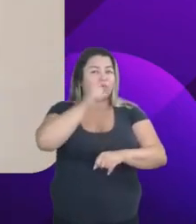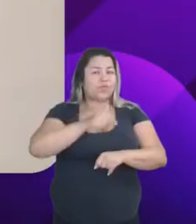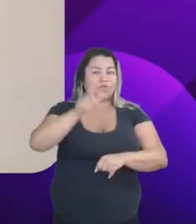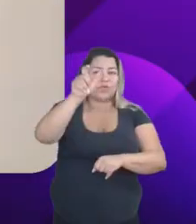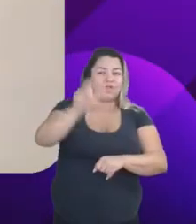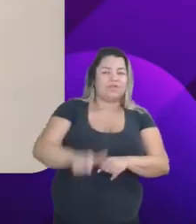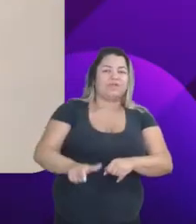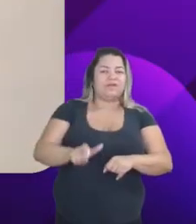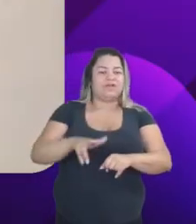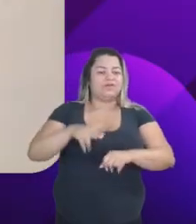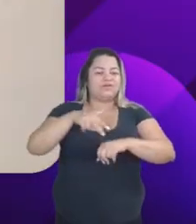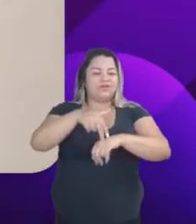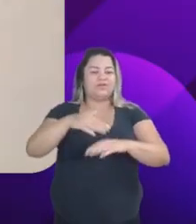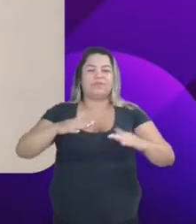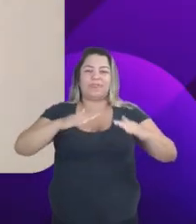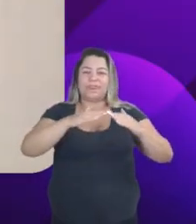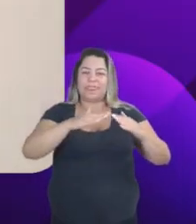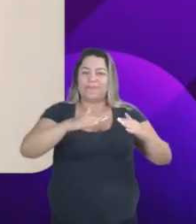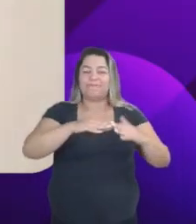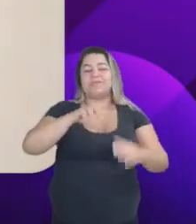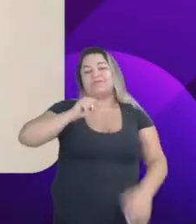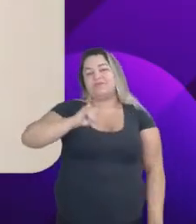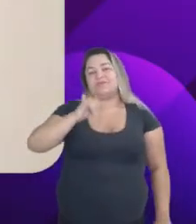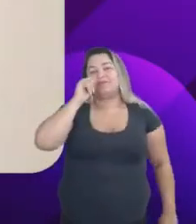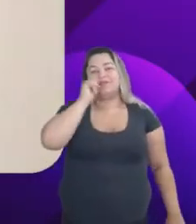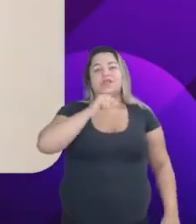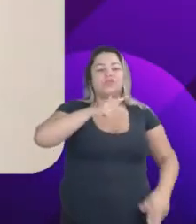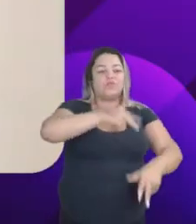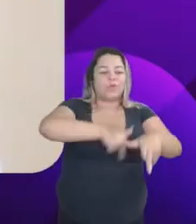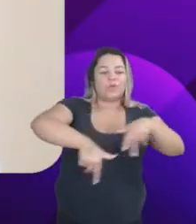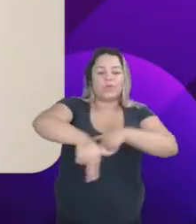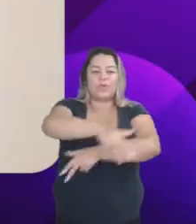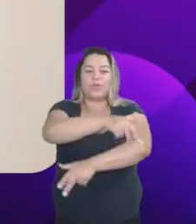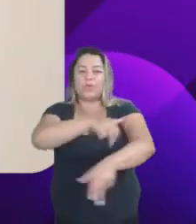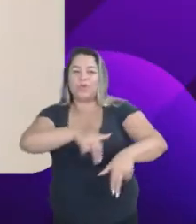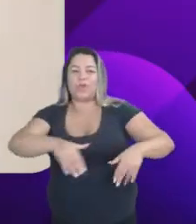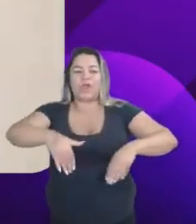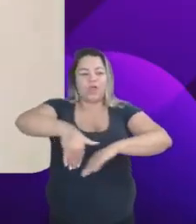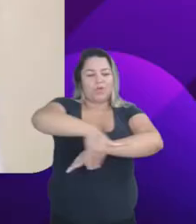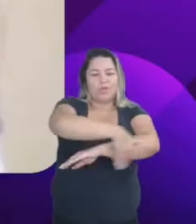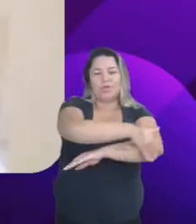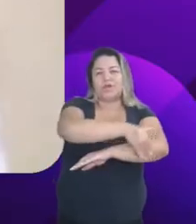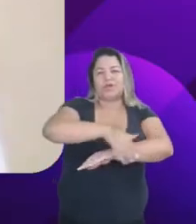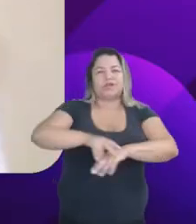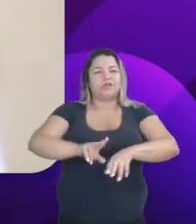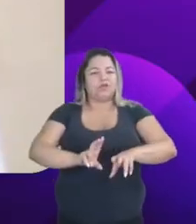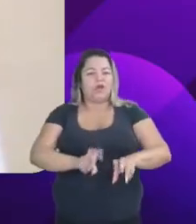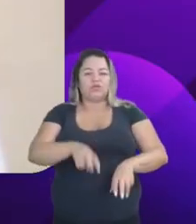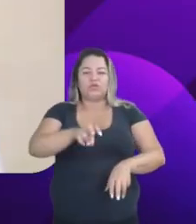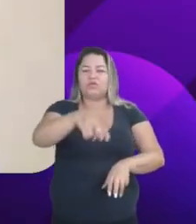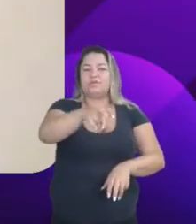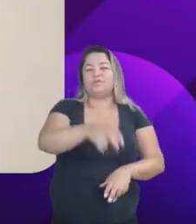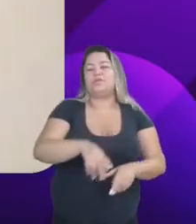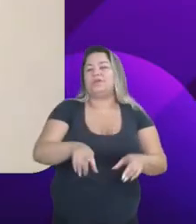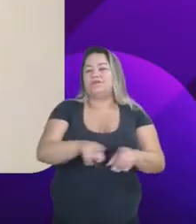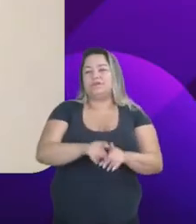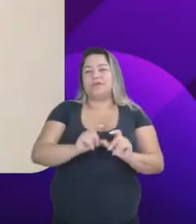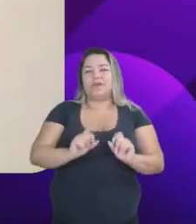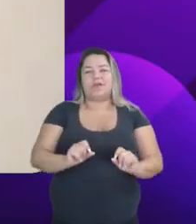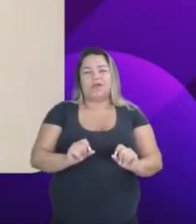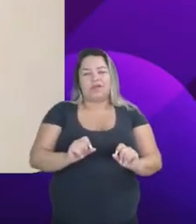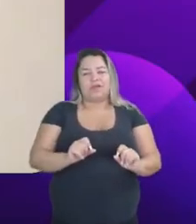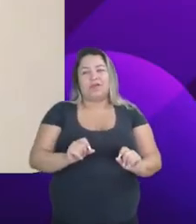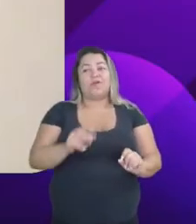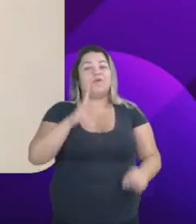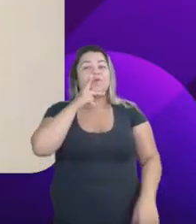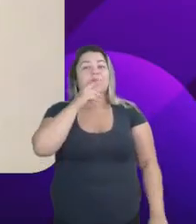na porta da minha casa. Se a menina estiver correndo por todos os lugares, passando por baixo, subindo, quebrando as coisas, é capaz do